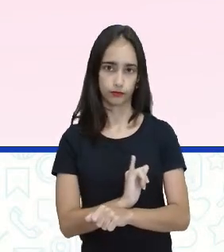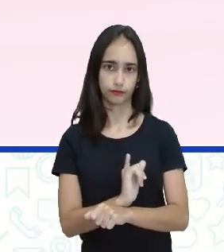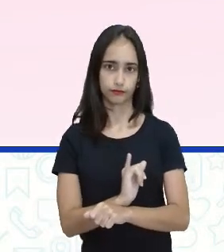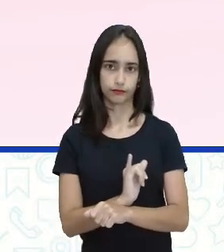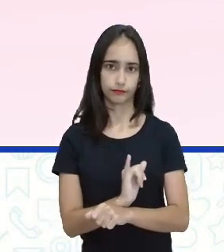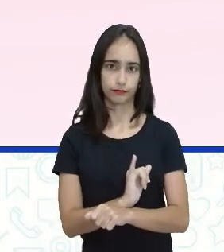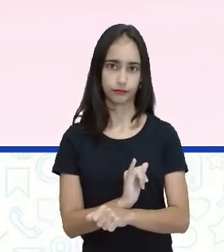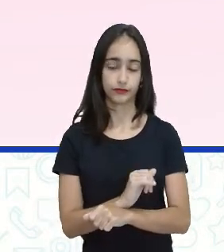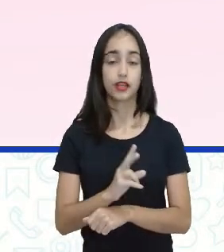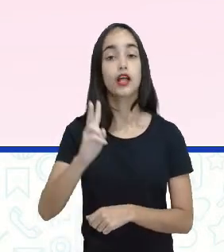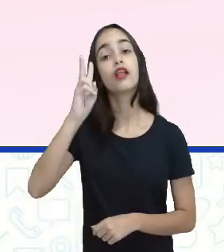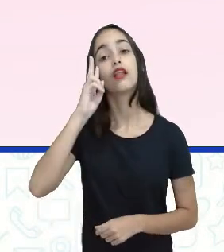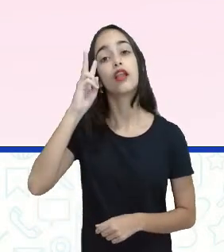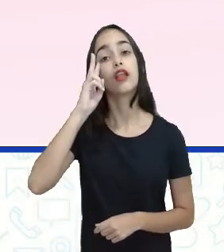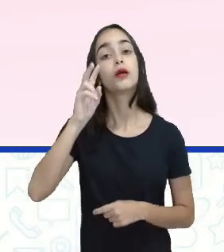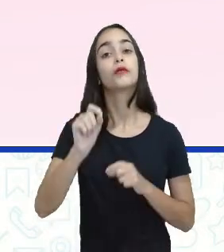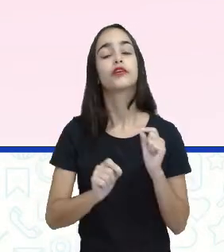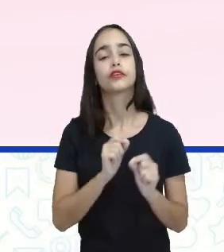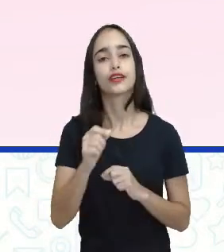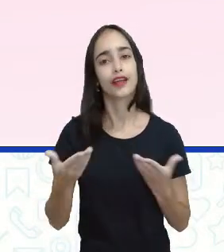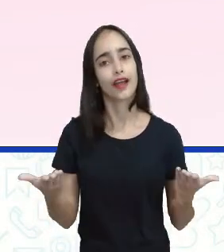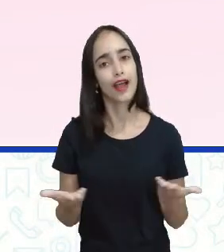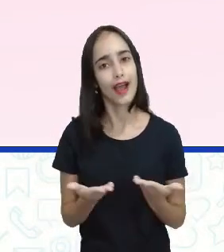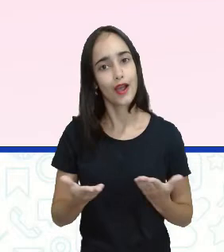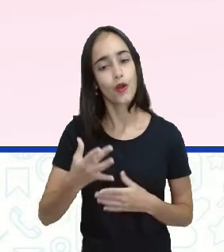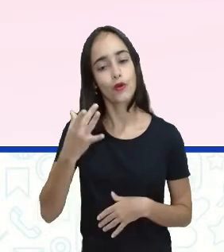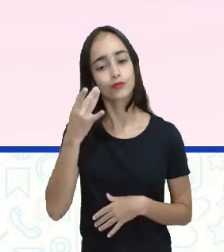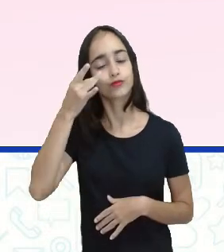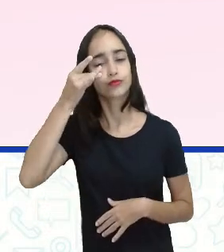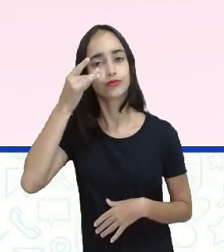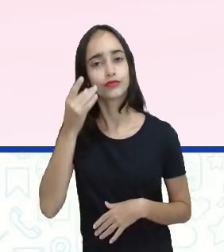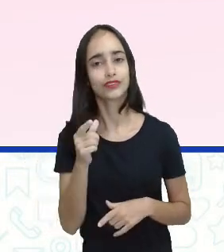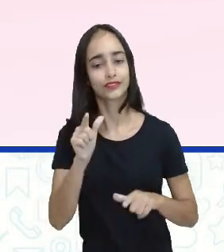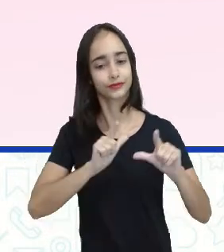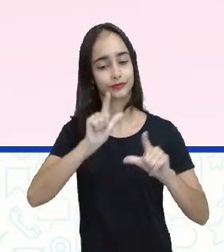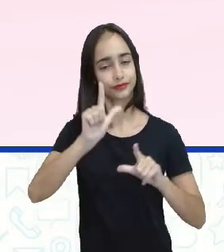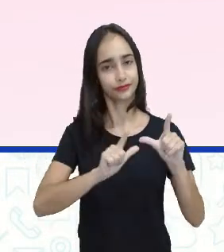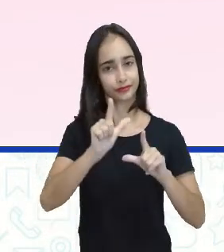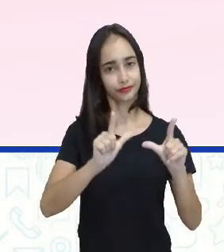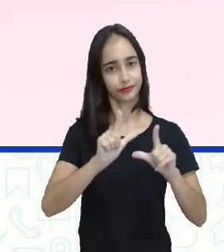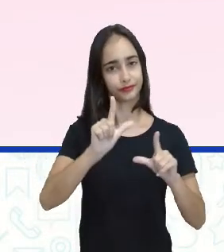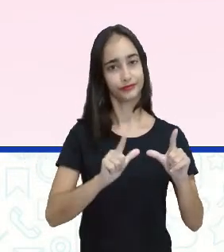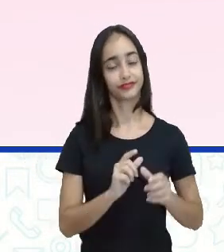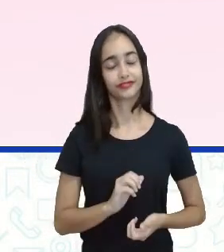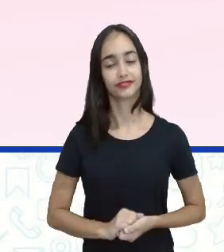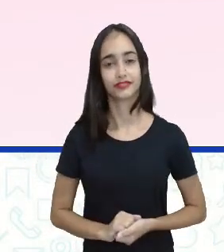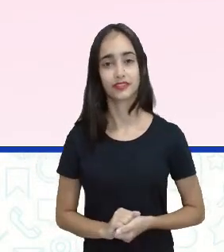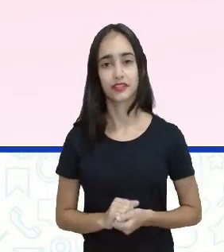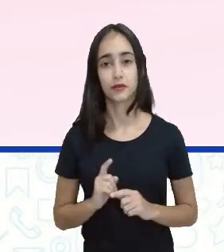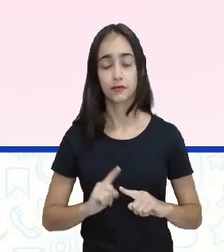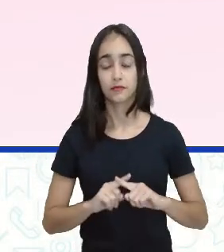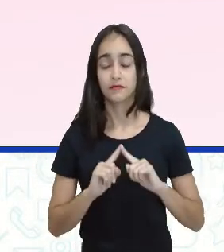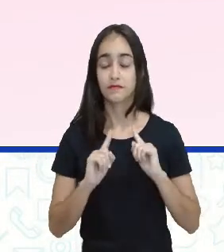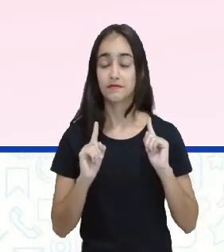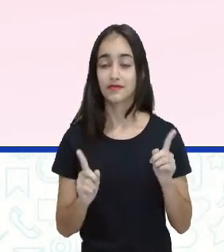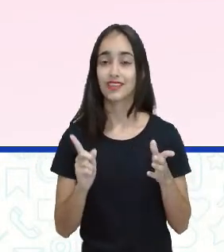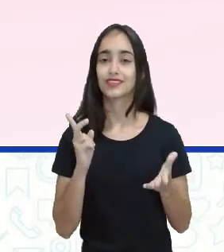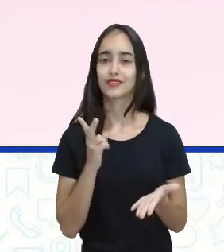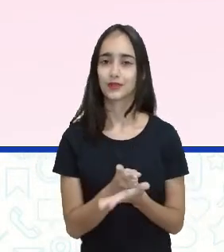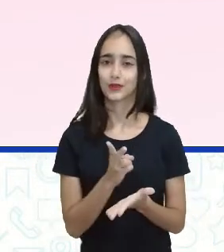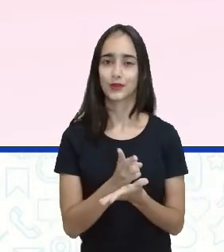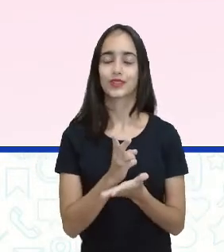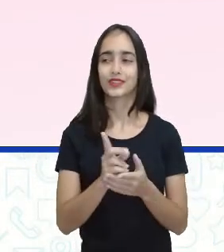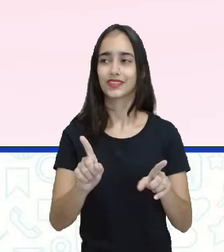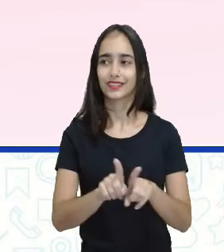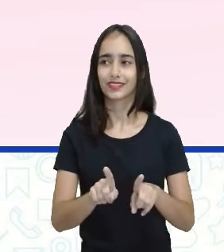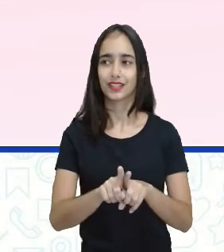YouTube. Lembrando que agora é ao vivo, TV Nordeste, porém ficará disponível logo mais